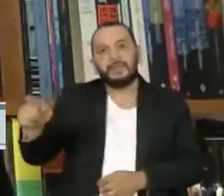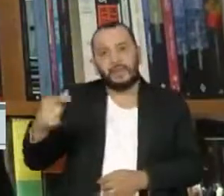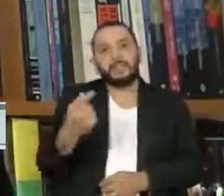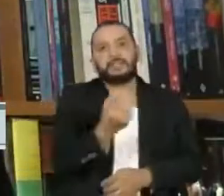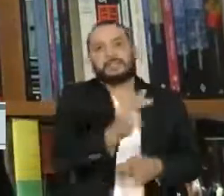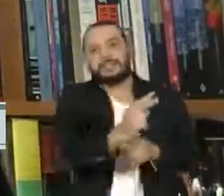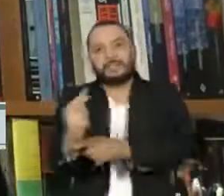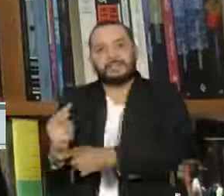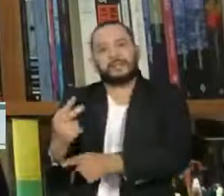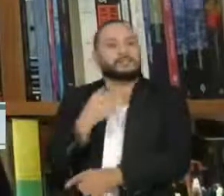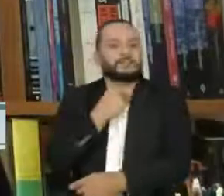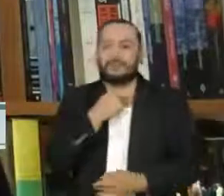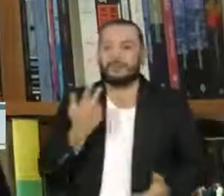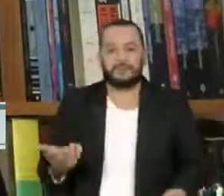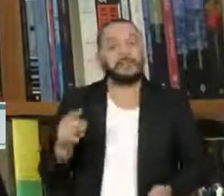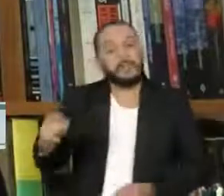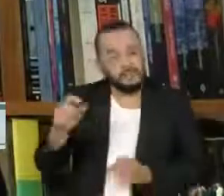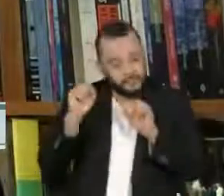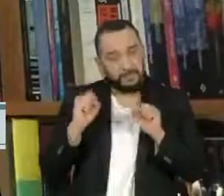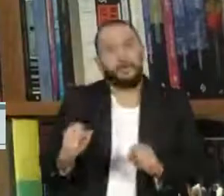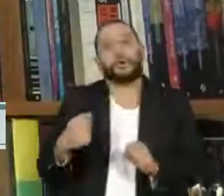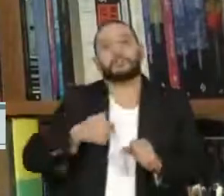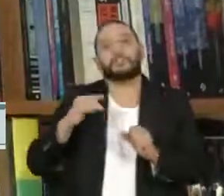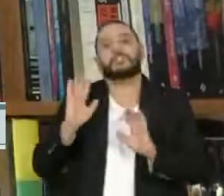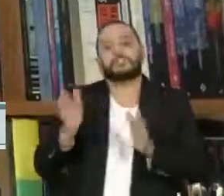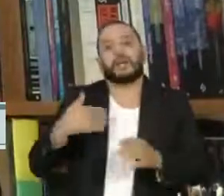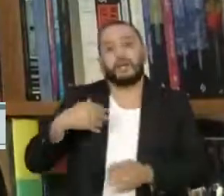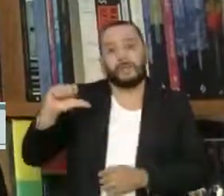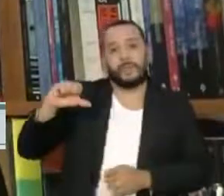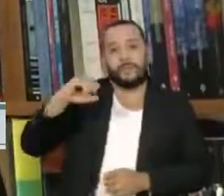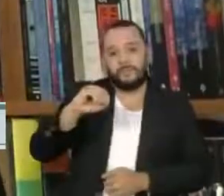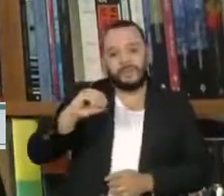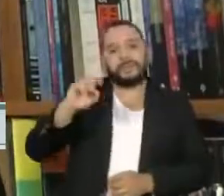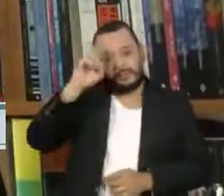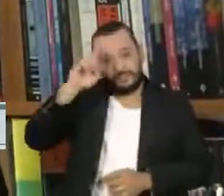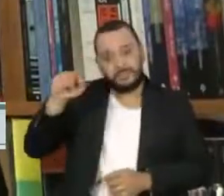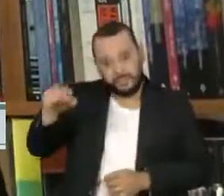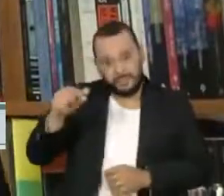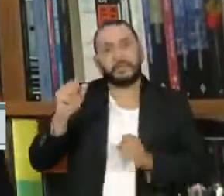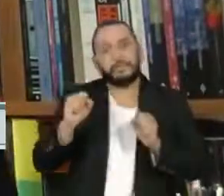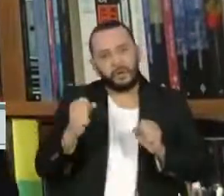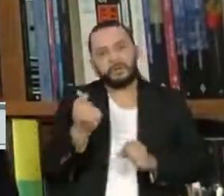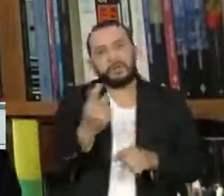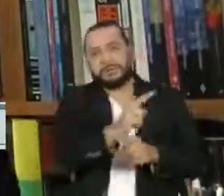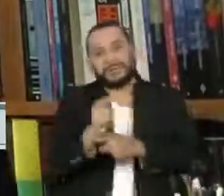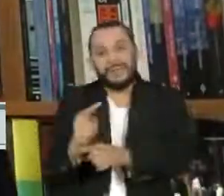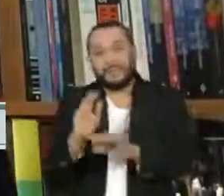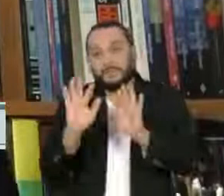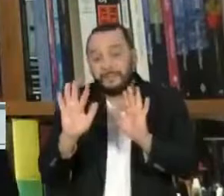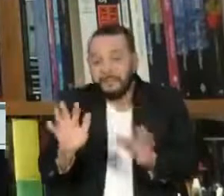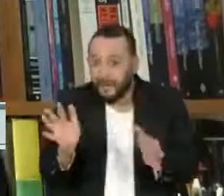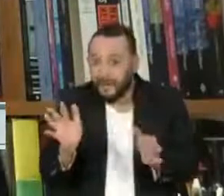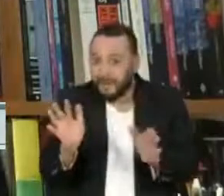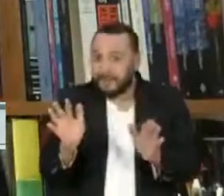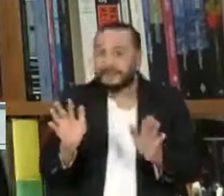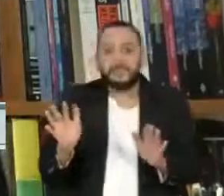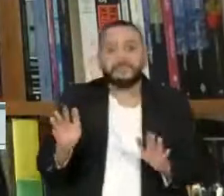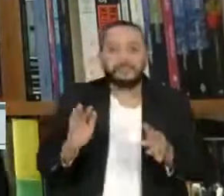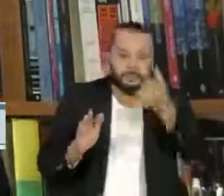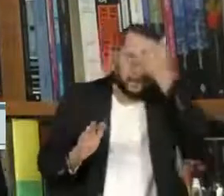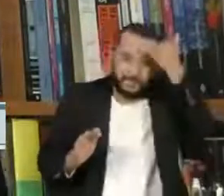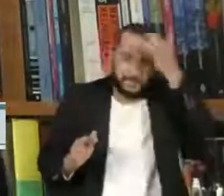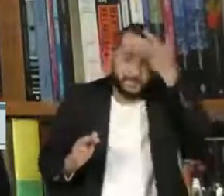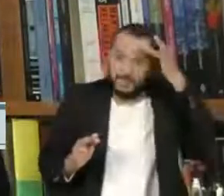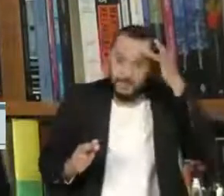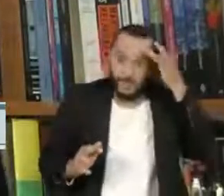Né? Na verdade, ele pode contratar a partir de 90 dias, se ele quiser, mas ele só pode receber ofertas de crédito